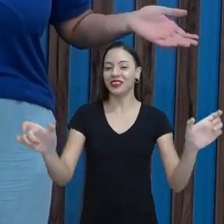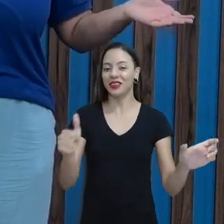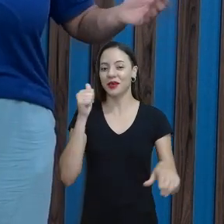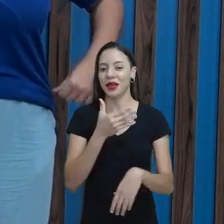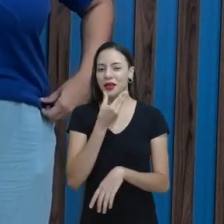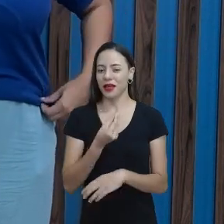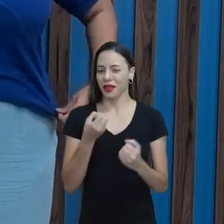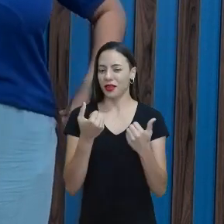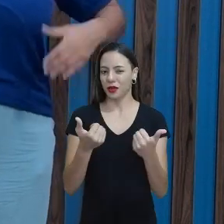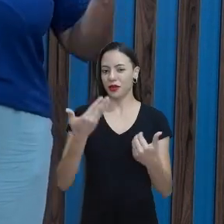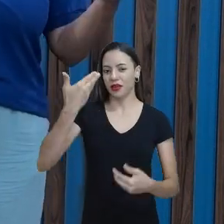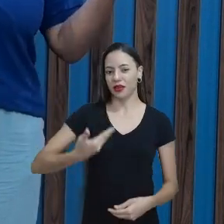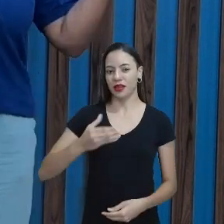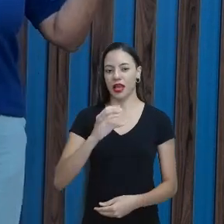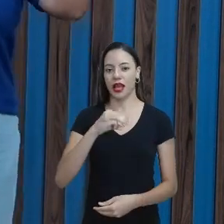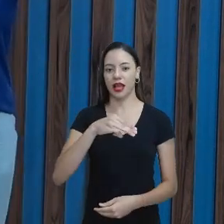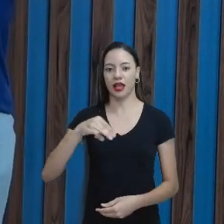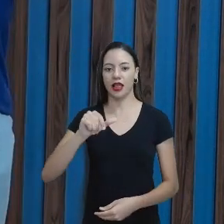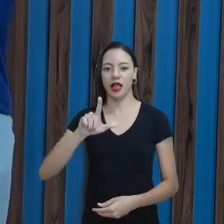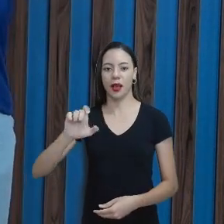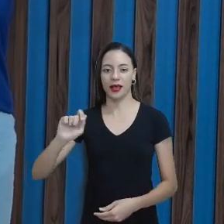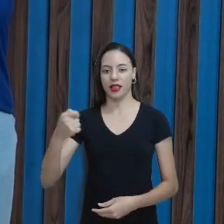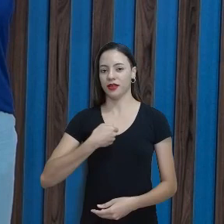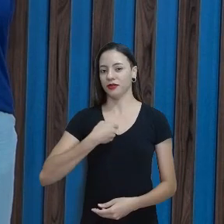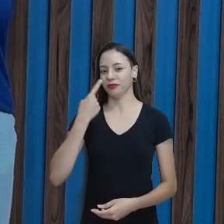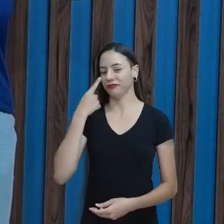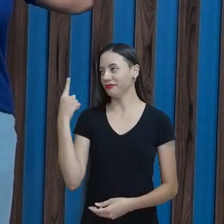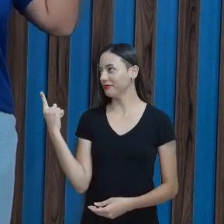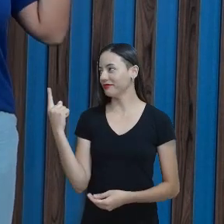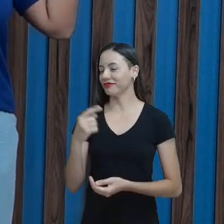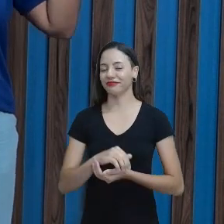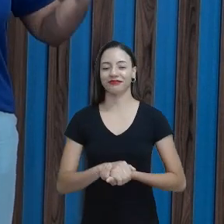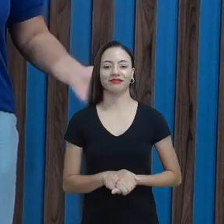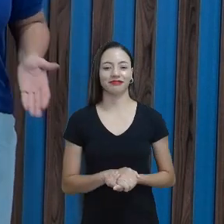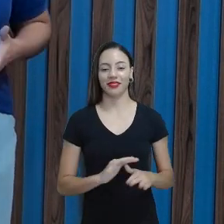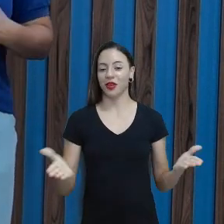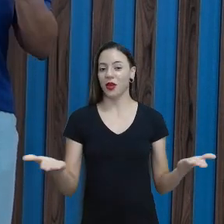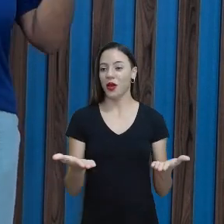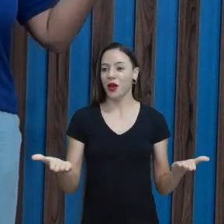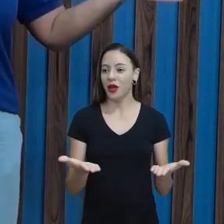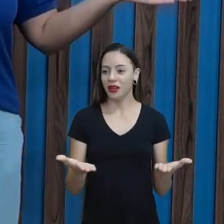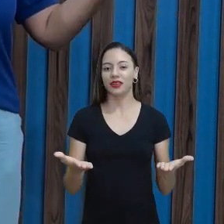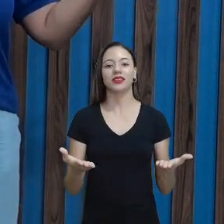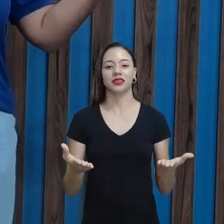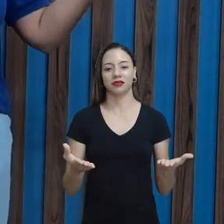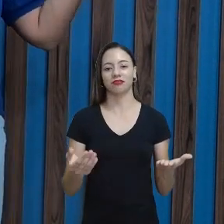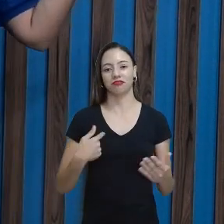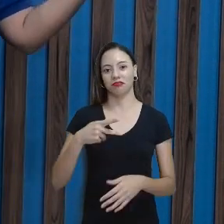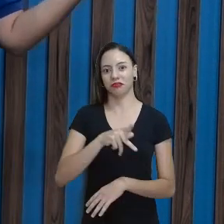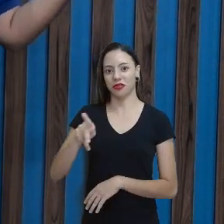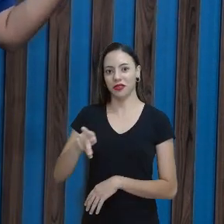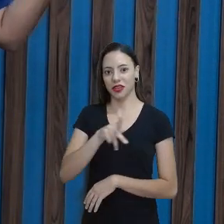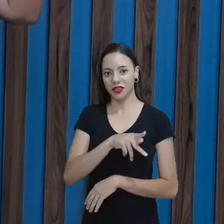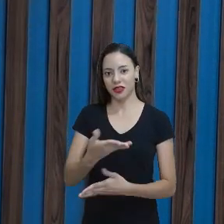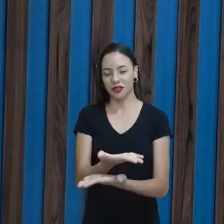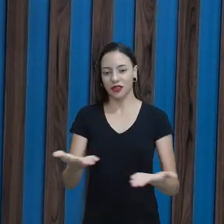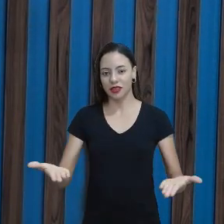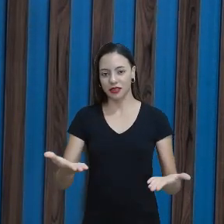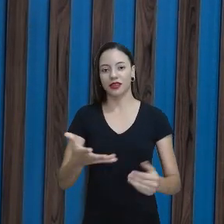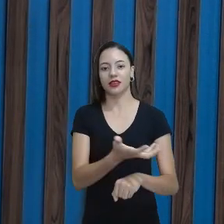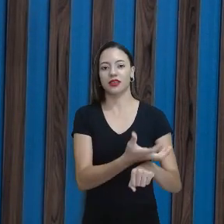meninos, tudo bem? Eu sou Camille Borba e este é o meu sinal. E hoje eu serei a professora de vocês de língua portuguesa